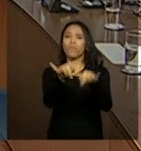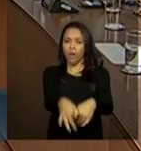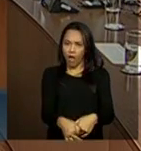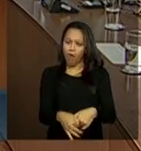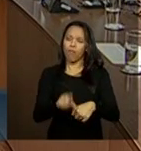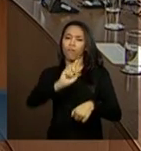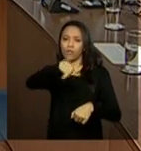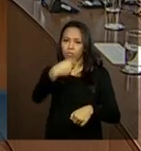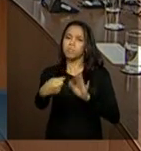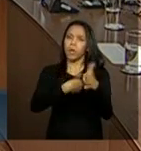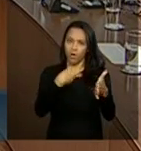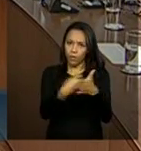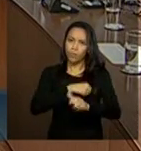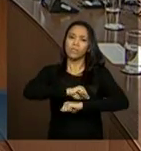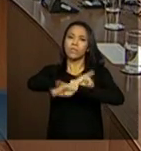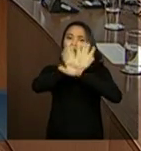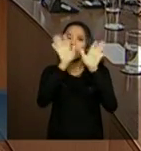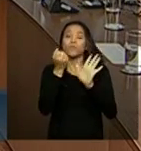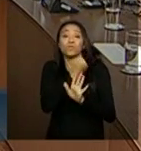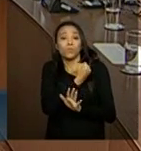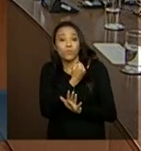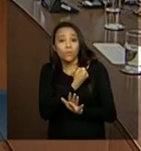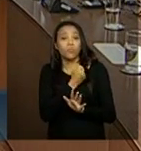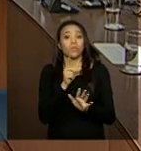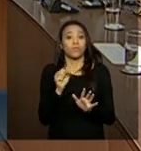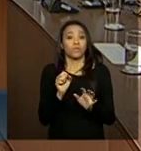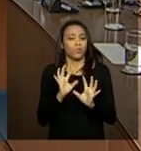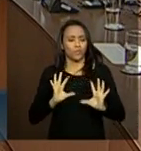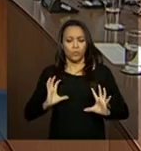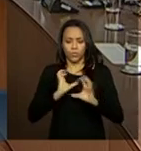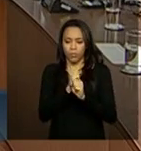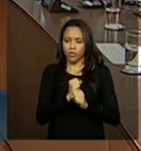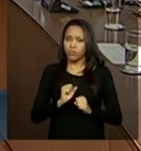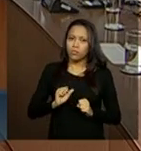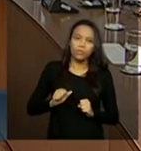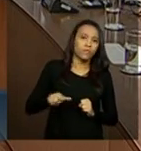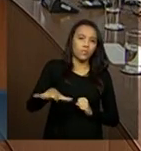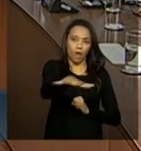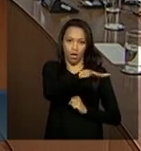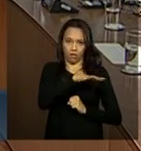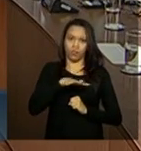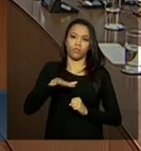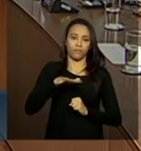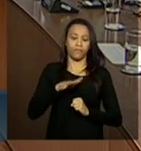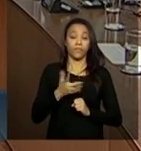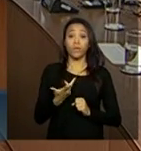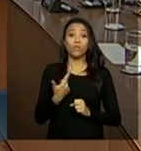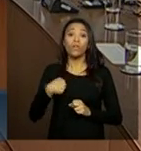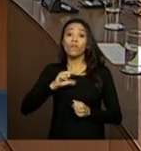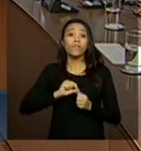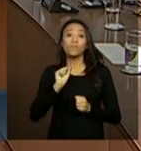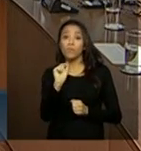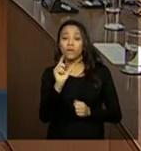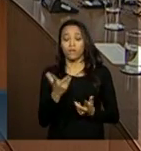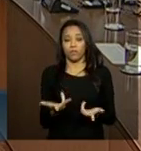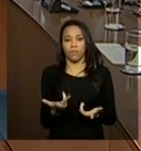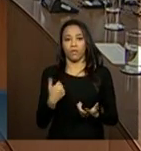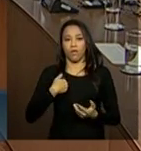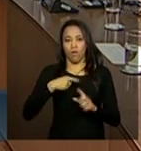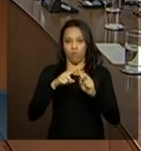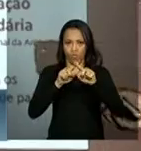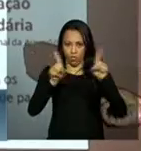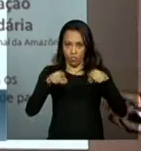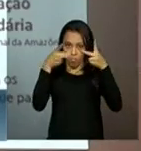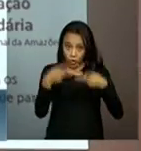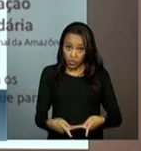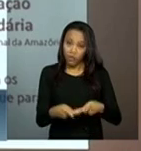gente esclarece todos os números em relação à Amazônia total e também a essa área. O que estamos fazendo? O projeto, ele